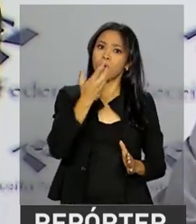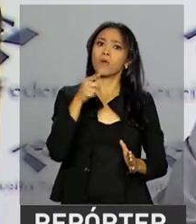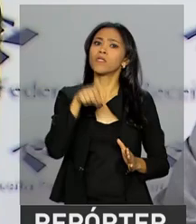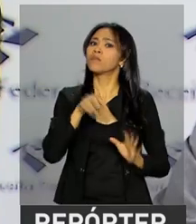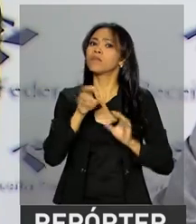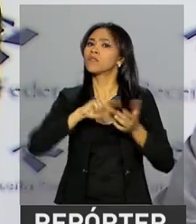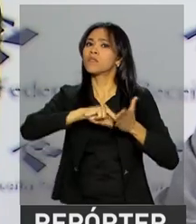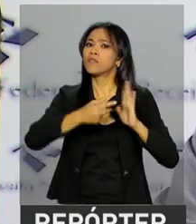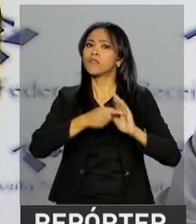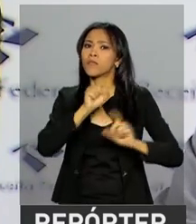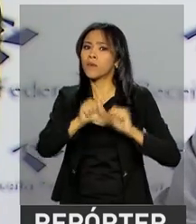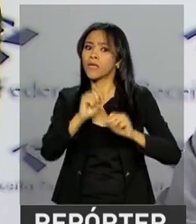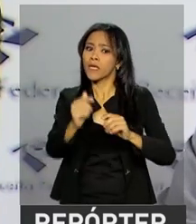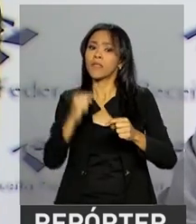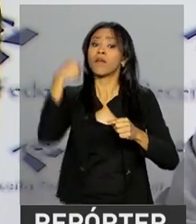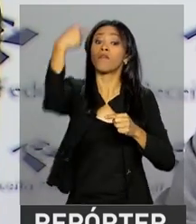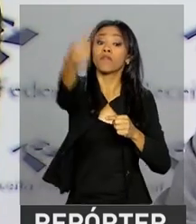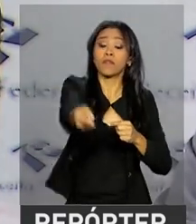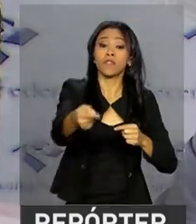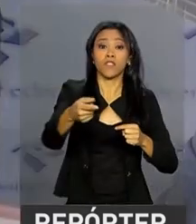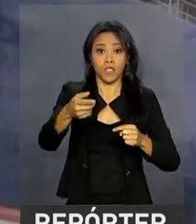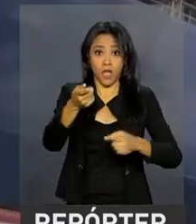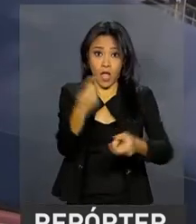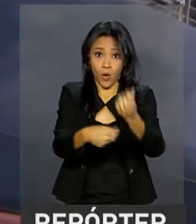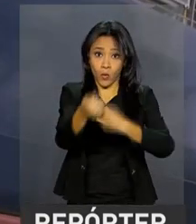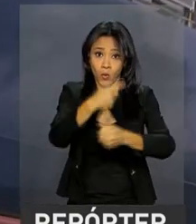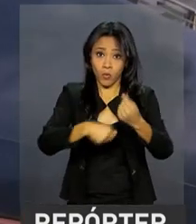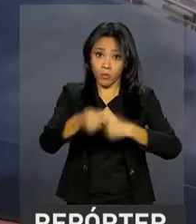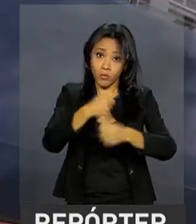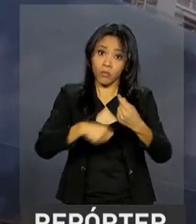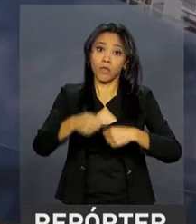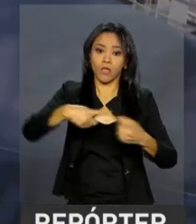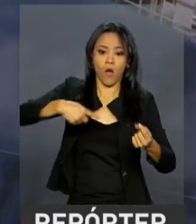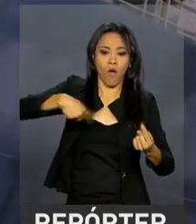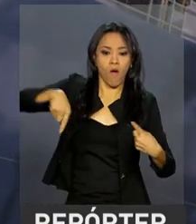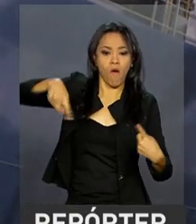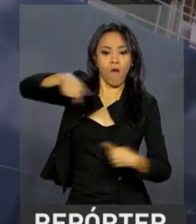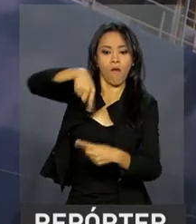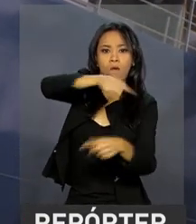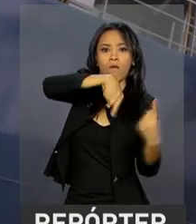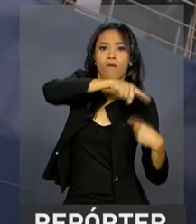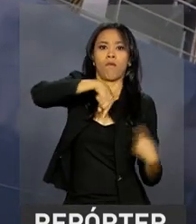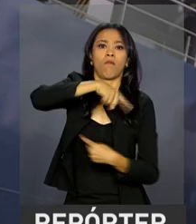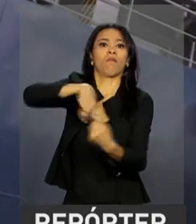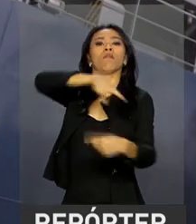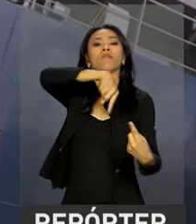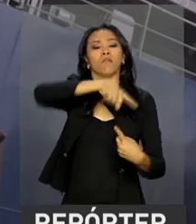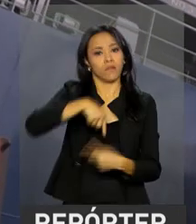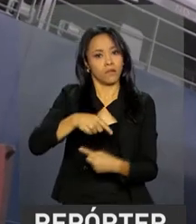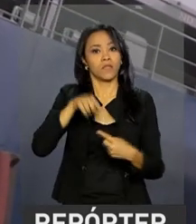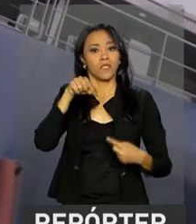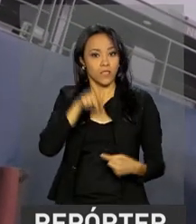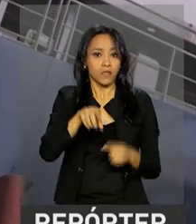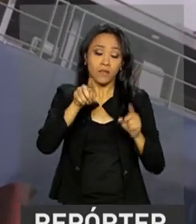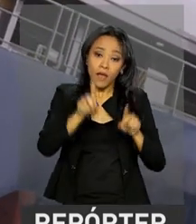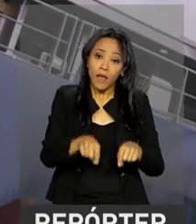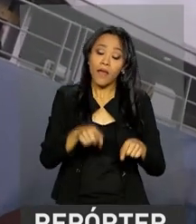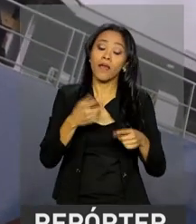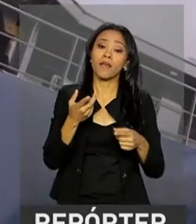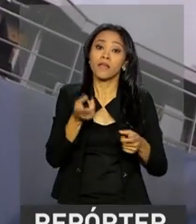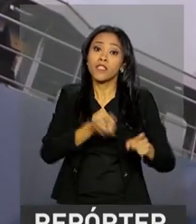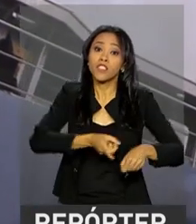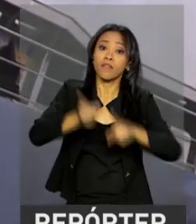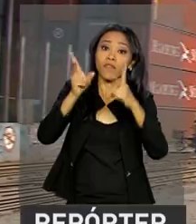frente um aquecimento da atividade econômica, né? Porque os bens importados são majoritariamente matérias-primas